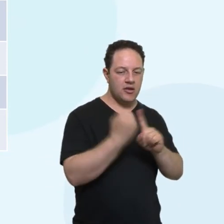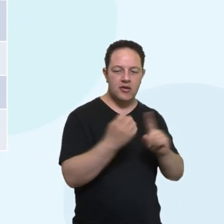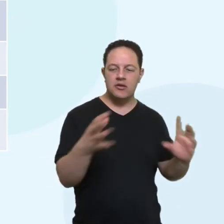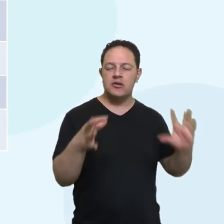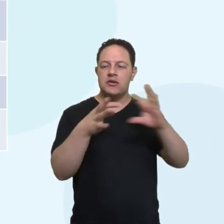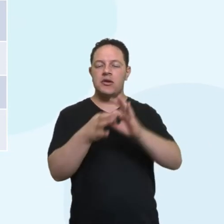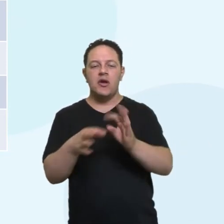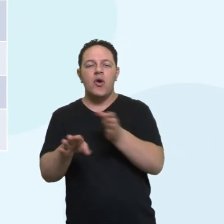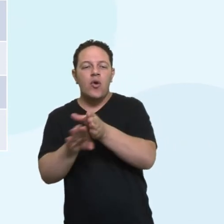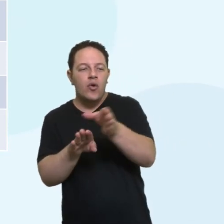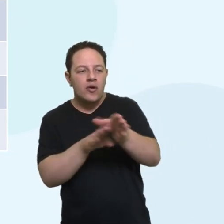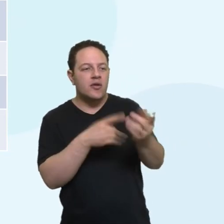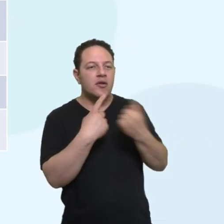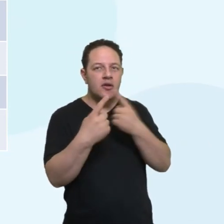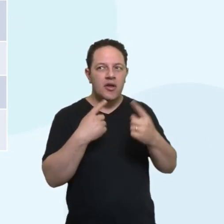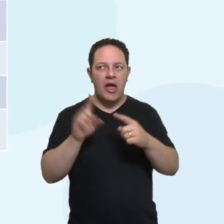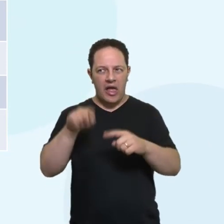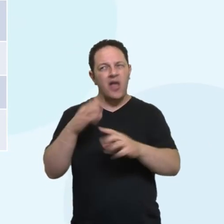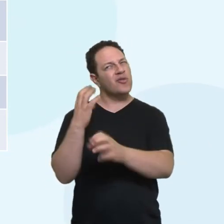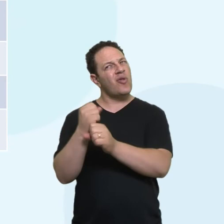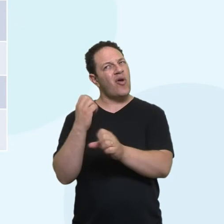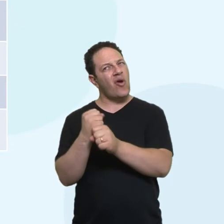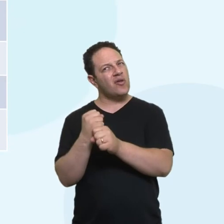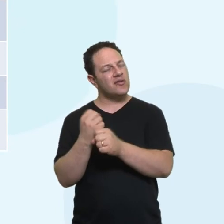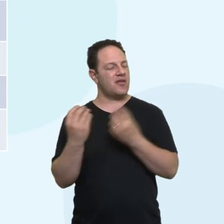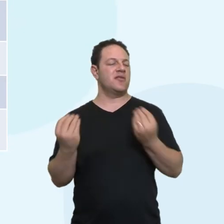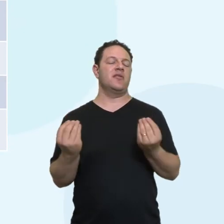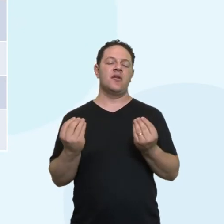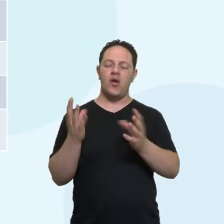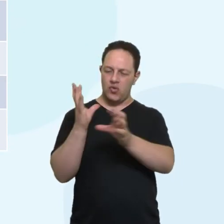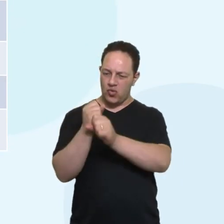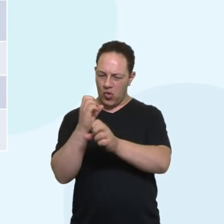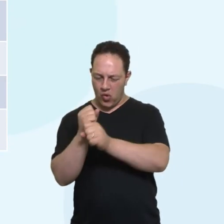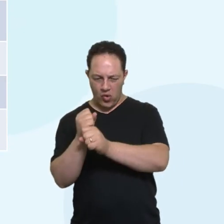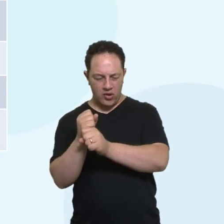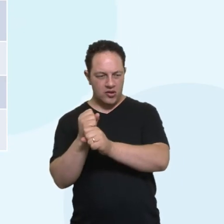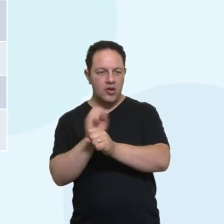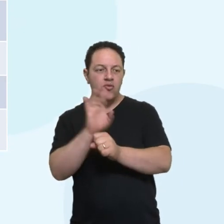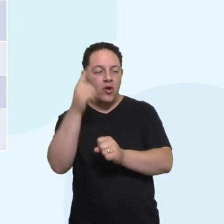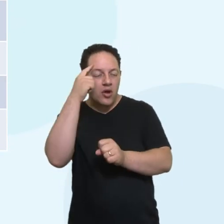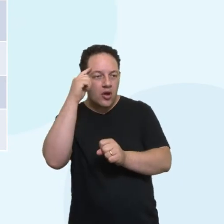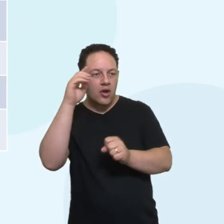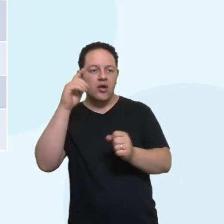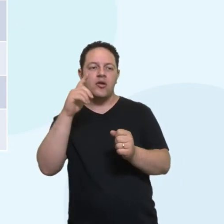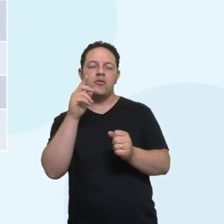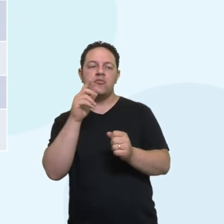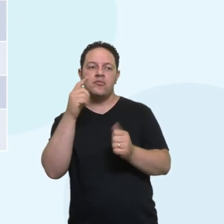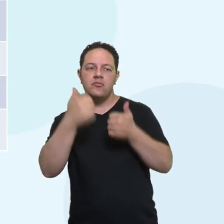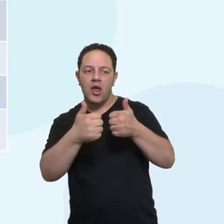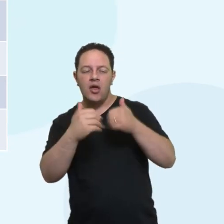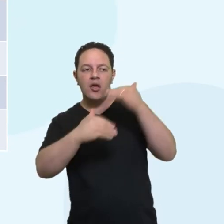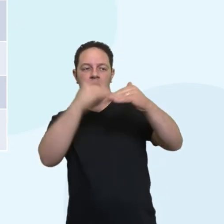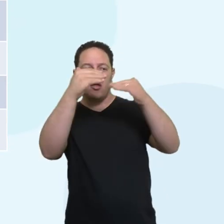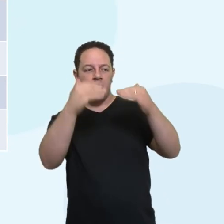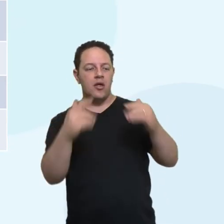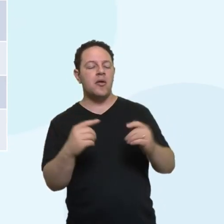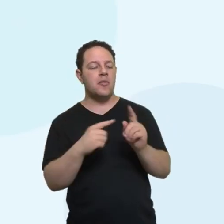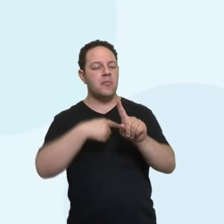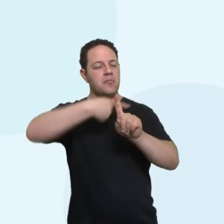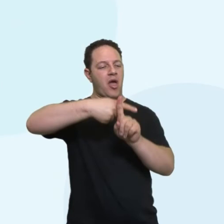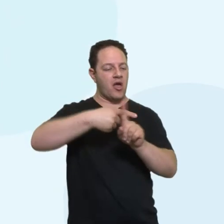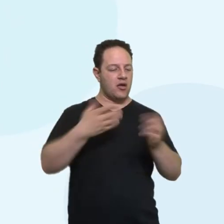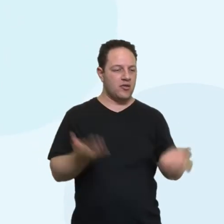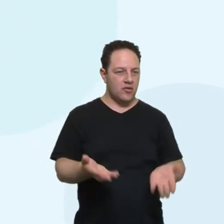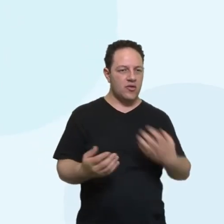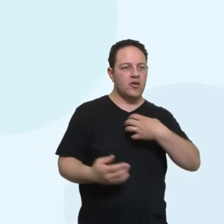conselho de classe né conselho de classe na sua nota né no avalia só o cognitivo não certo aqui a gente